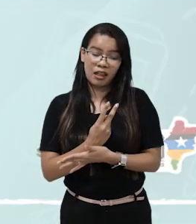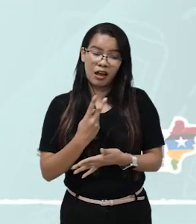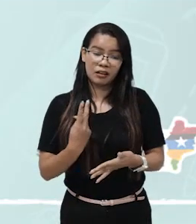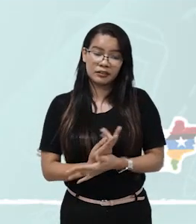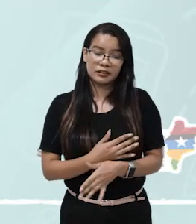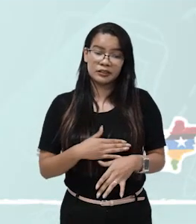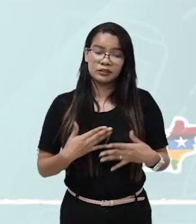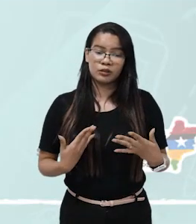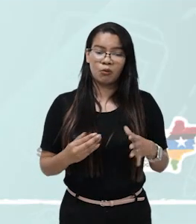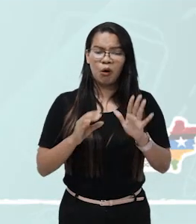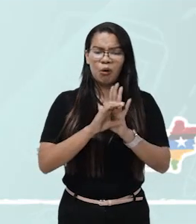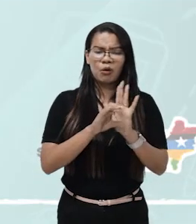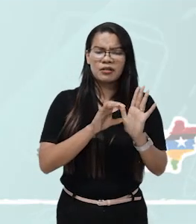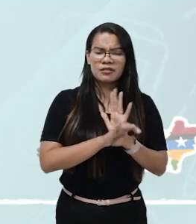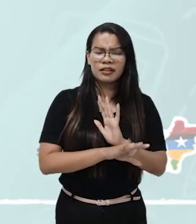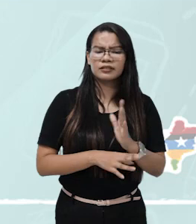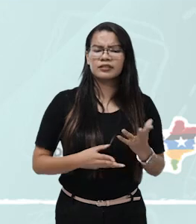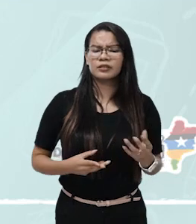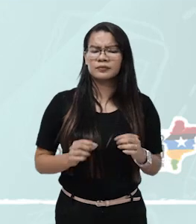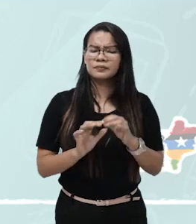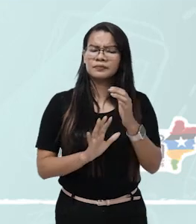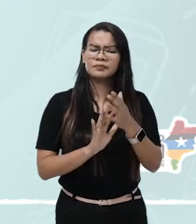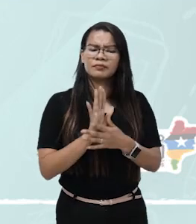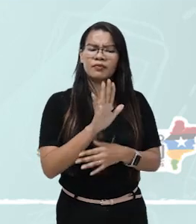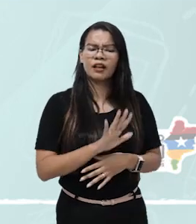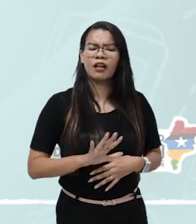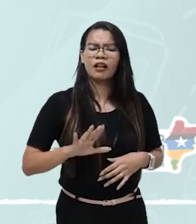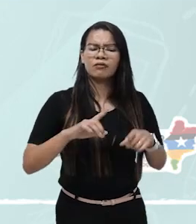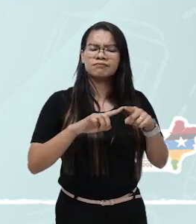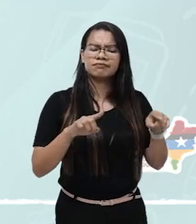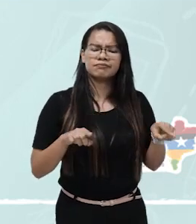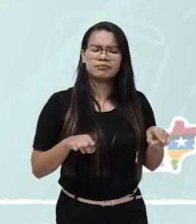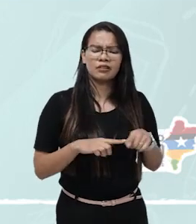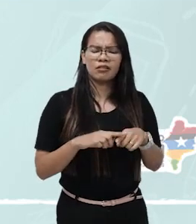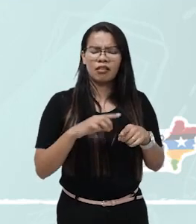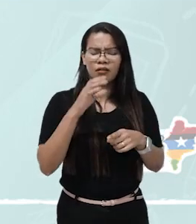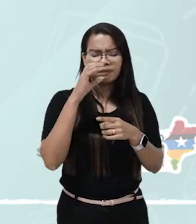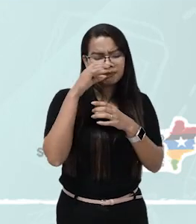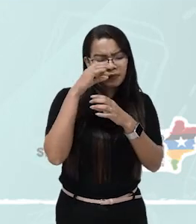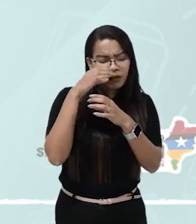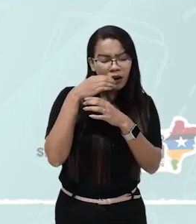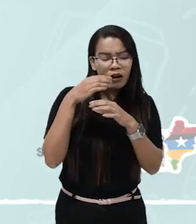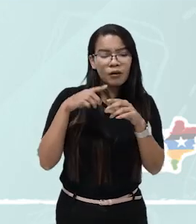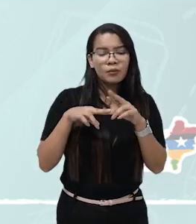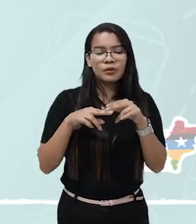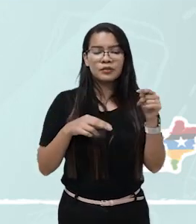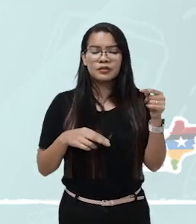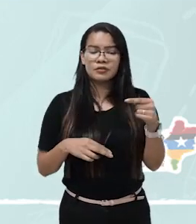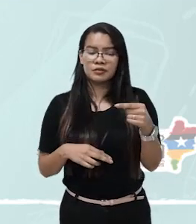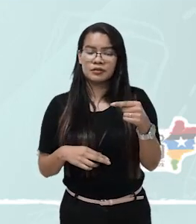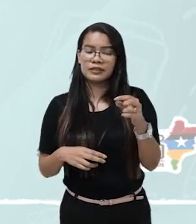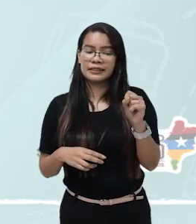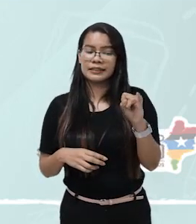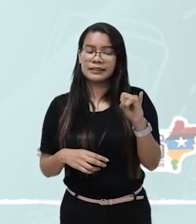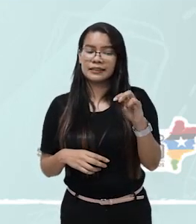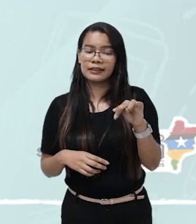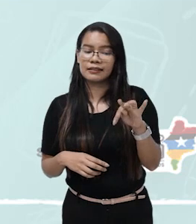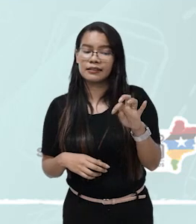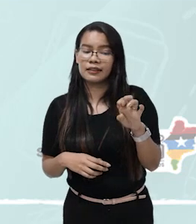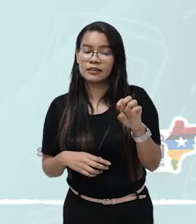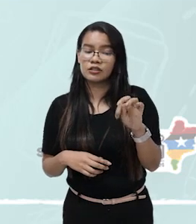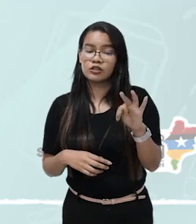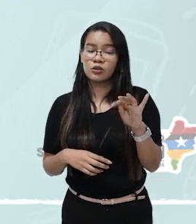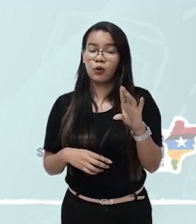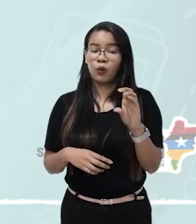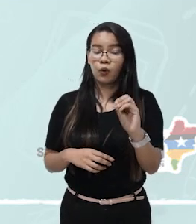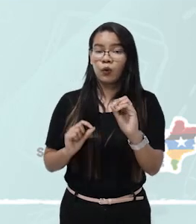são produzidos em laboratórios, por isso sintéticos, que estimulam o desenvolvimento de alguns tecidos do corpo,